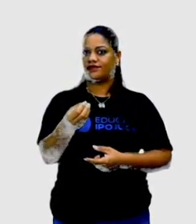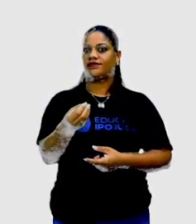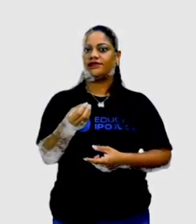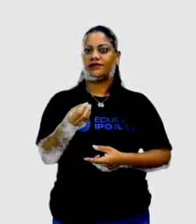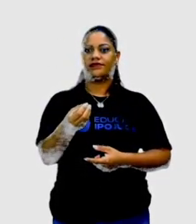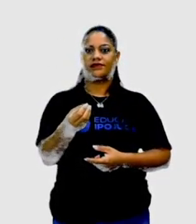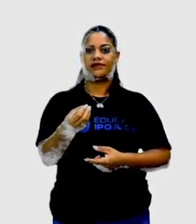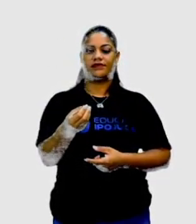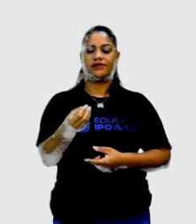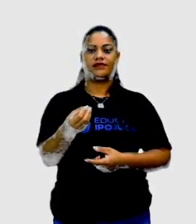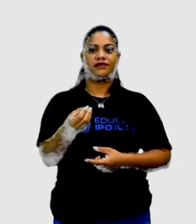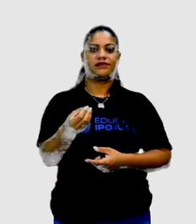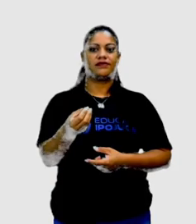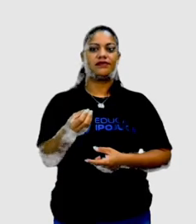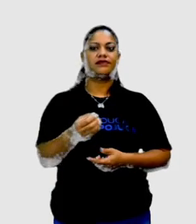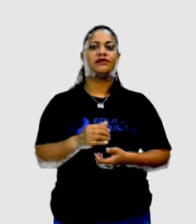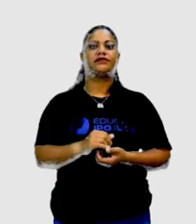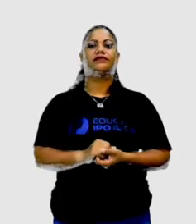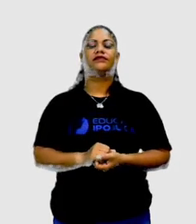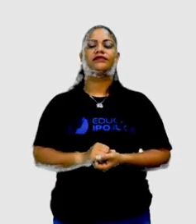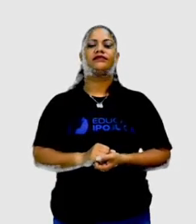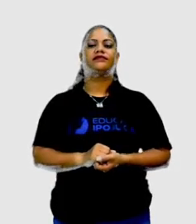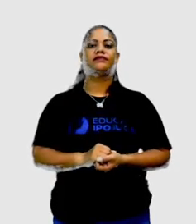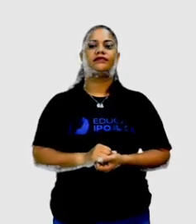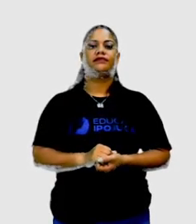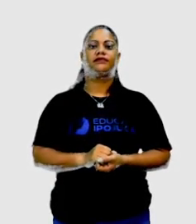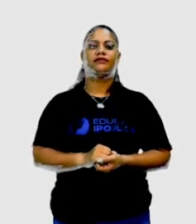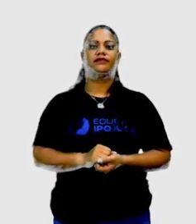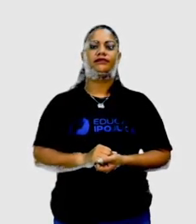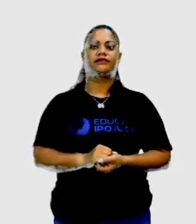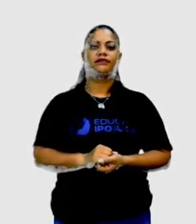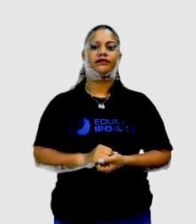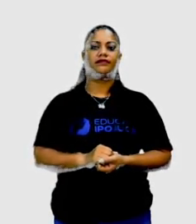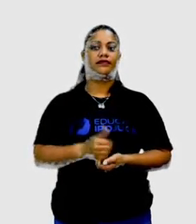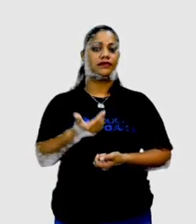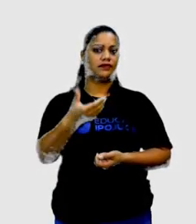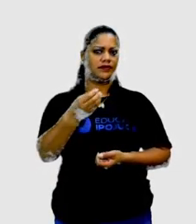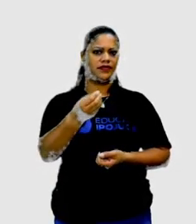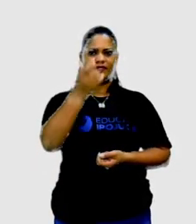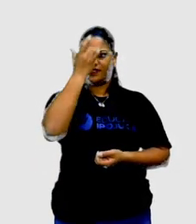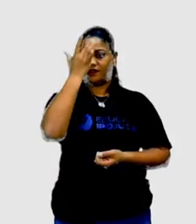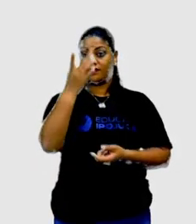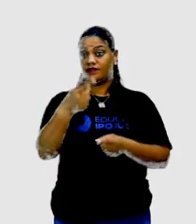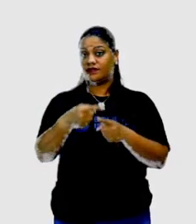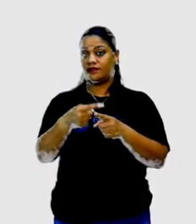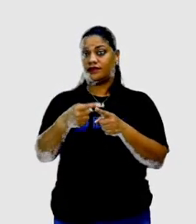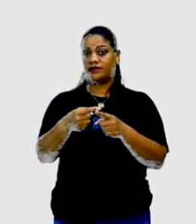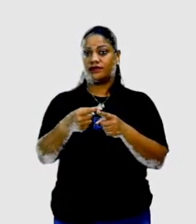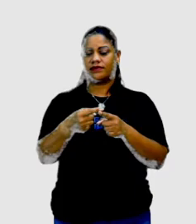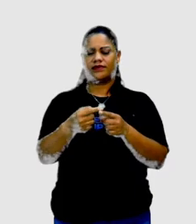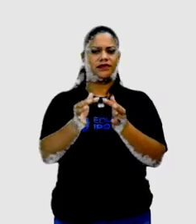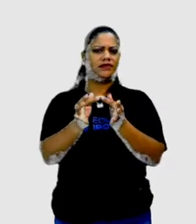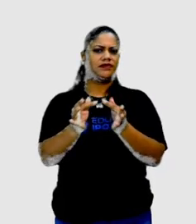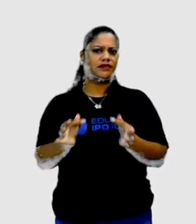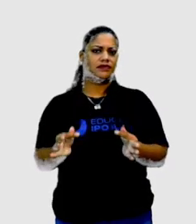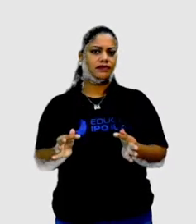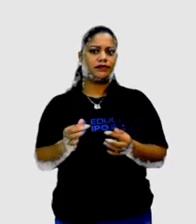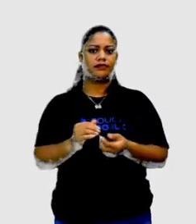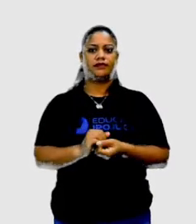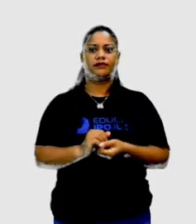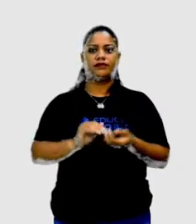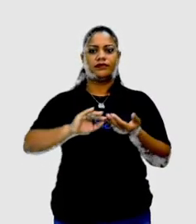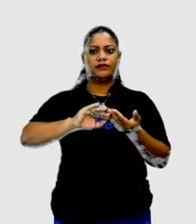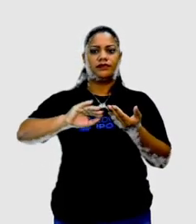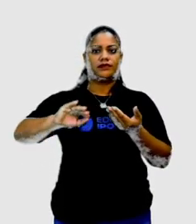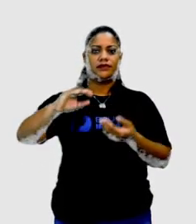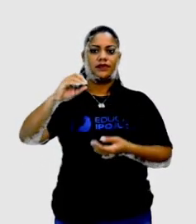Divide da forma mais ampla possível. E aí, por 10 é fácil, por quê? É simplesmente tirar esse